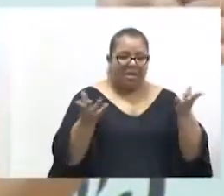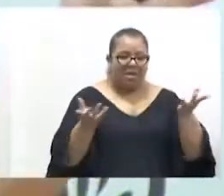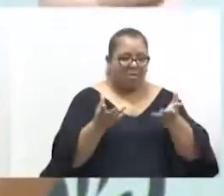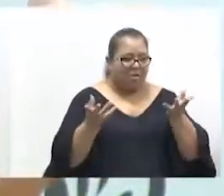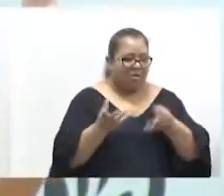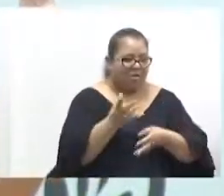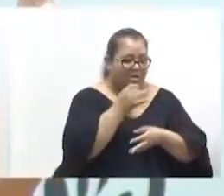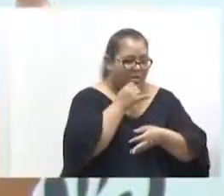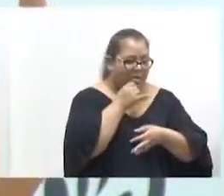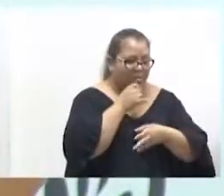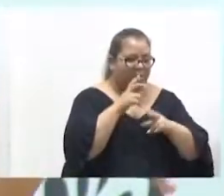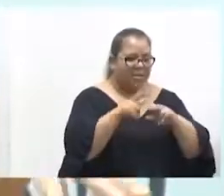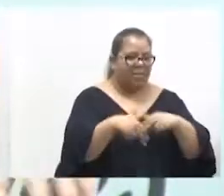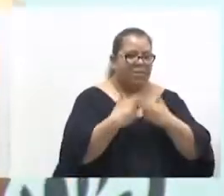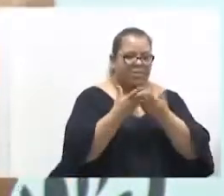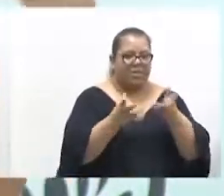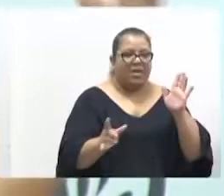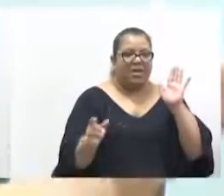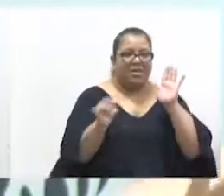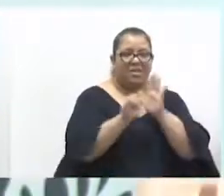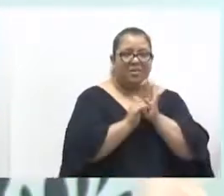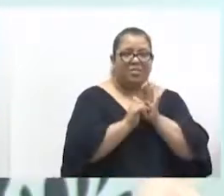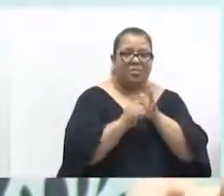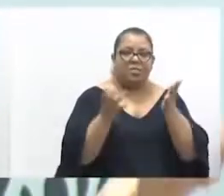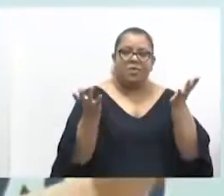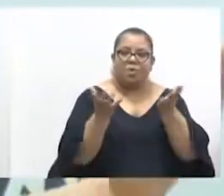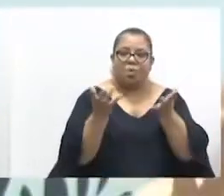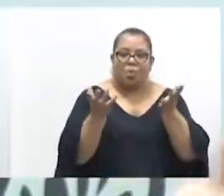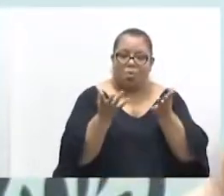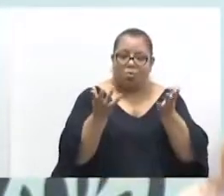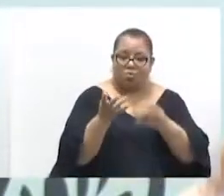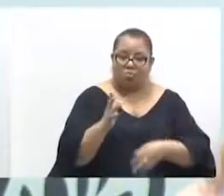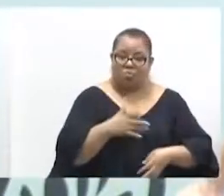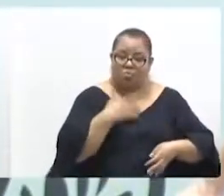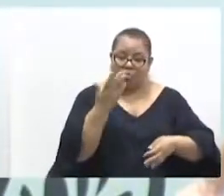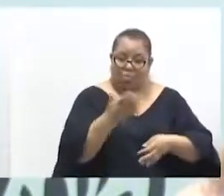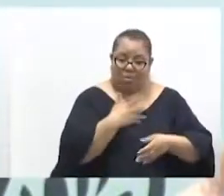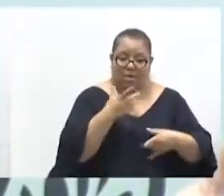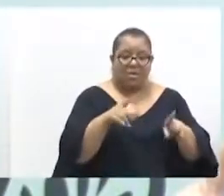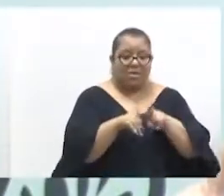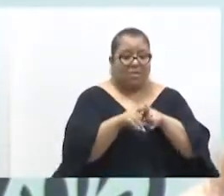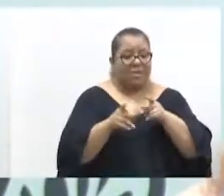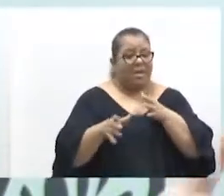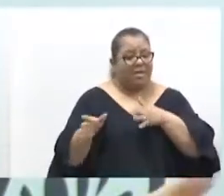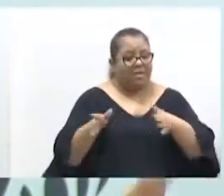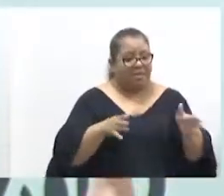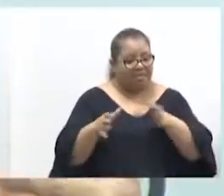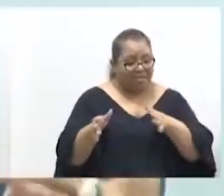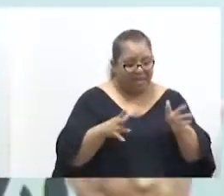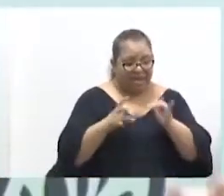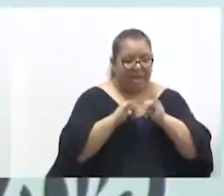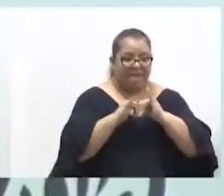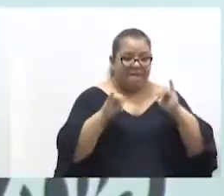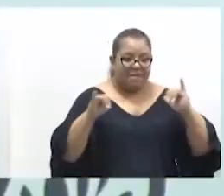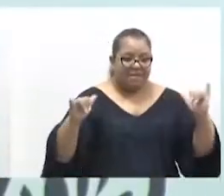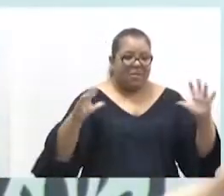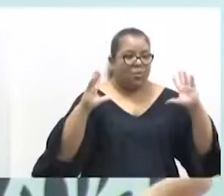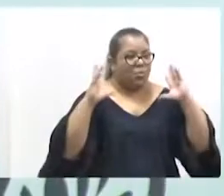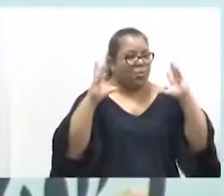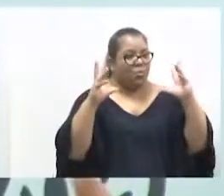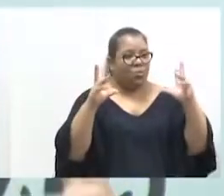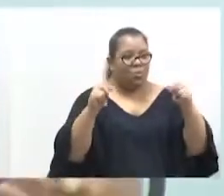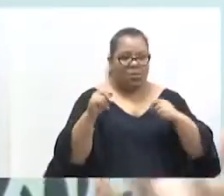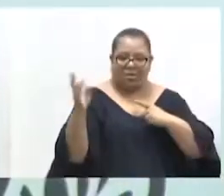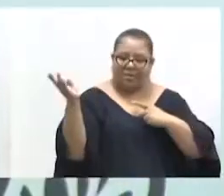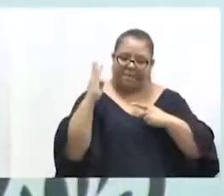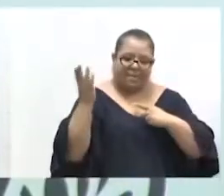ao diagnóstico é uma caixinha de surpresas, a gente não tem muito acesso a essa informação, né? Os sistemas em todo o território nacional, eles não